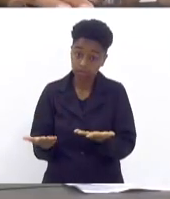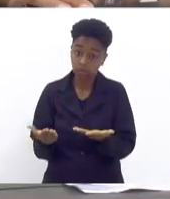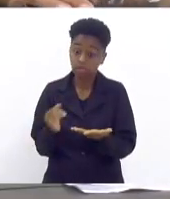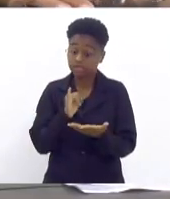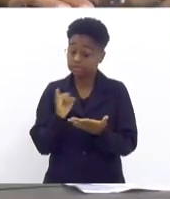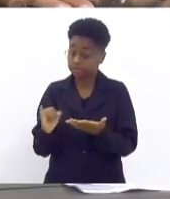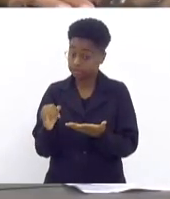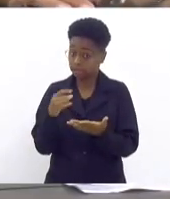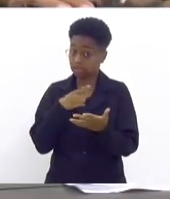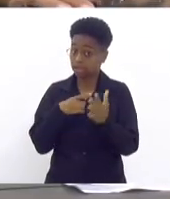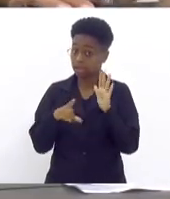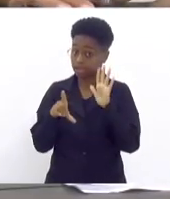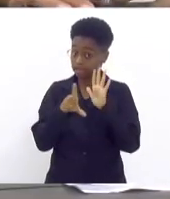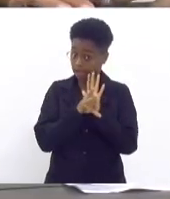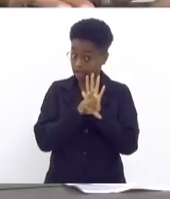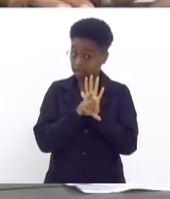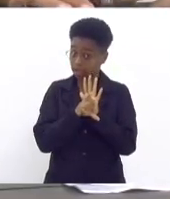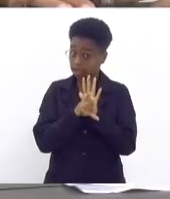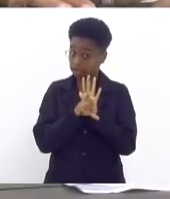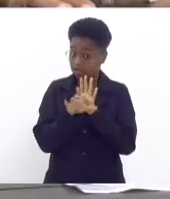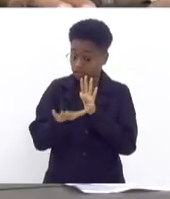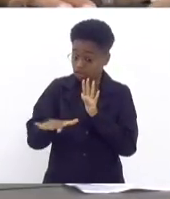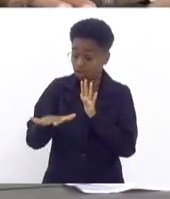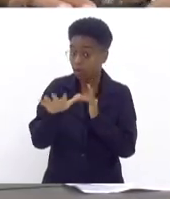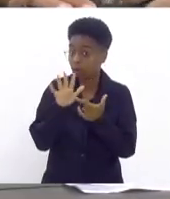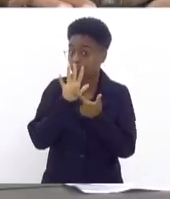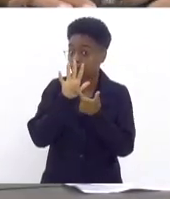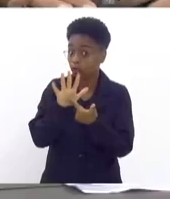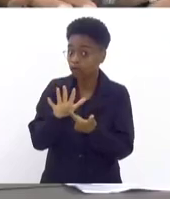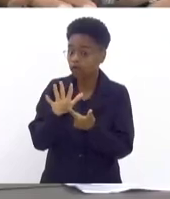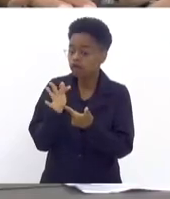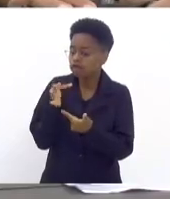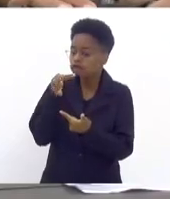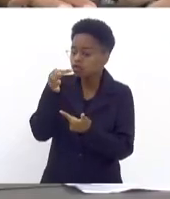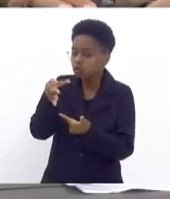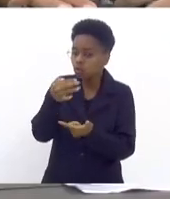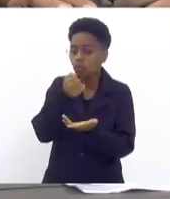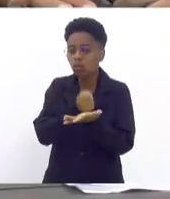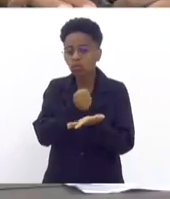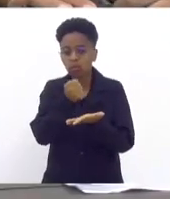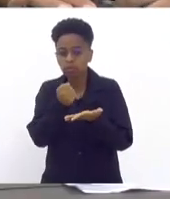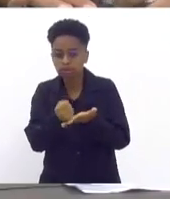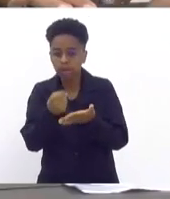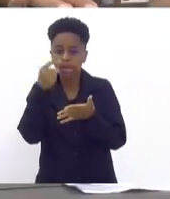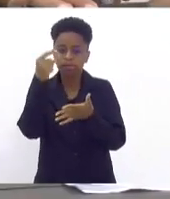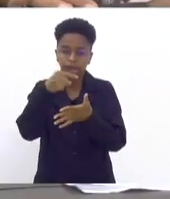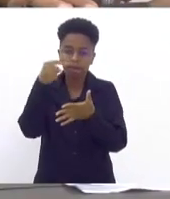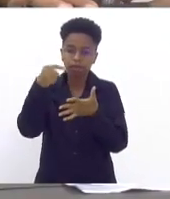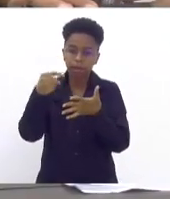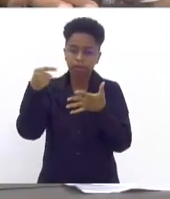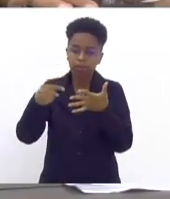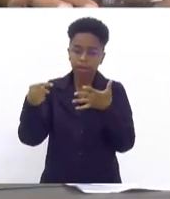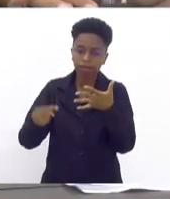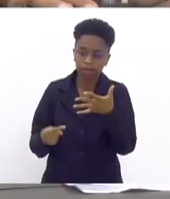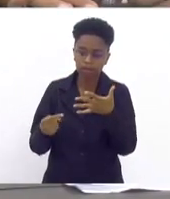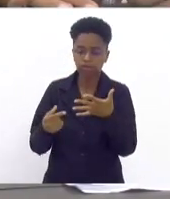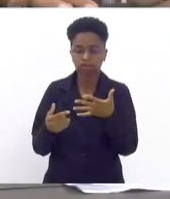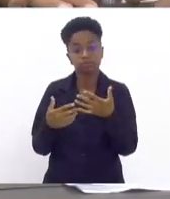lei genérica que diga os próximas concessões, os próximos contratos, os